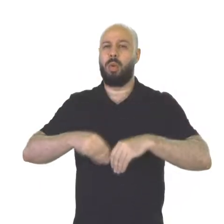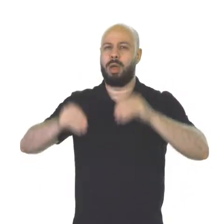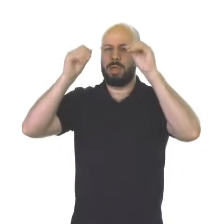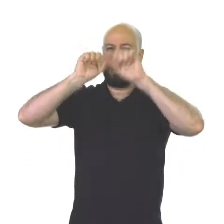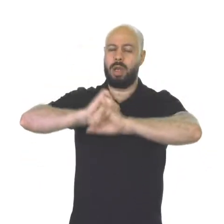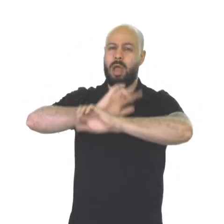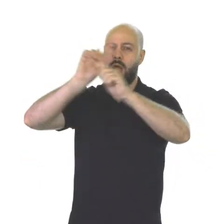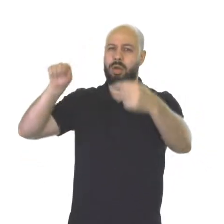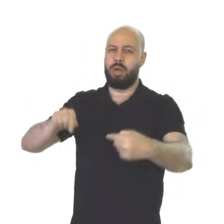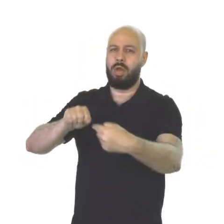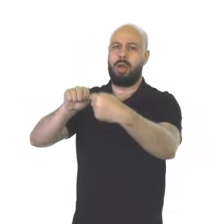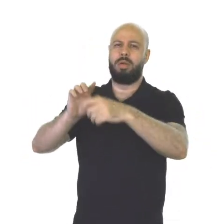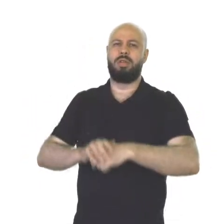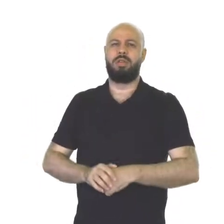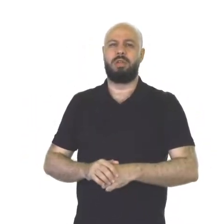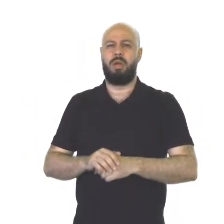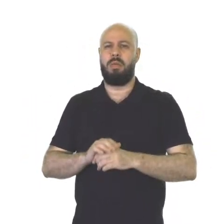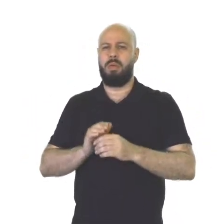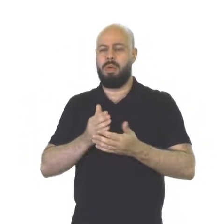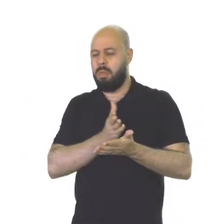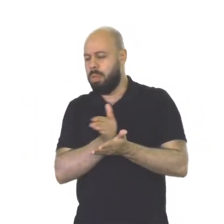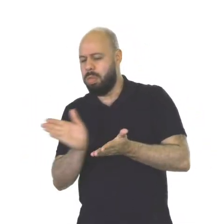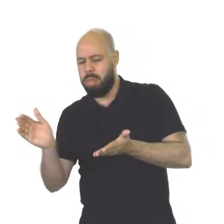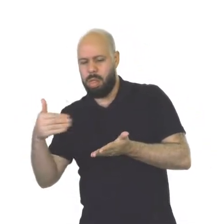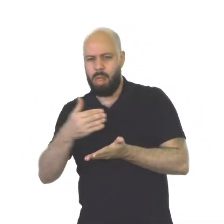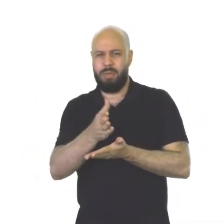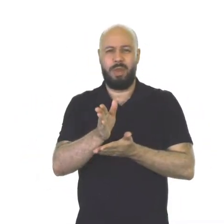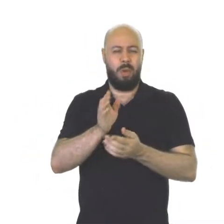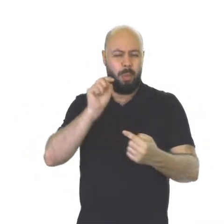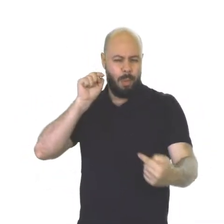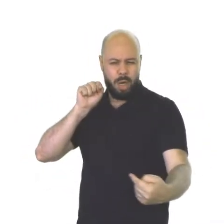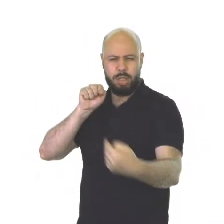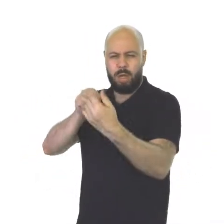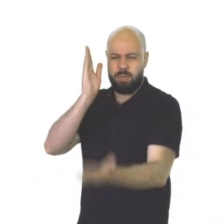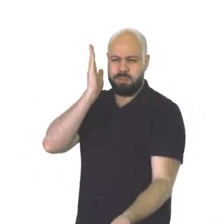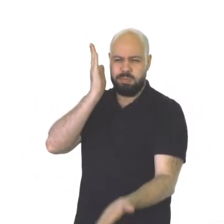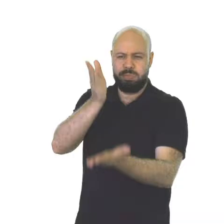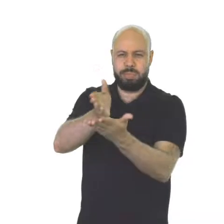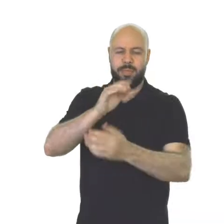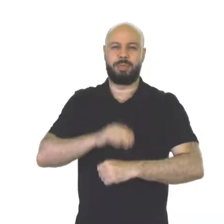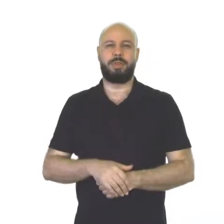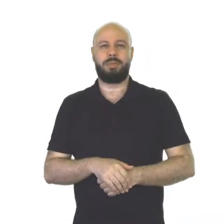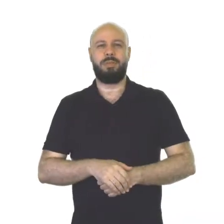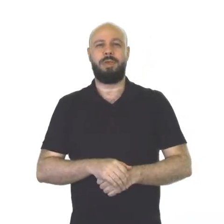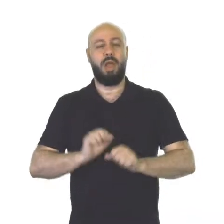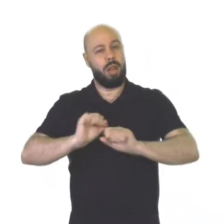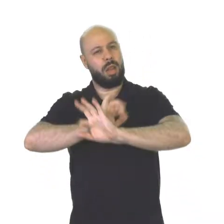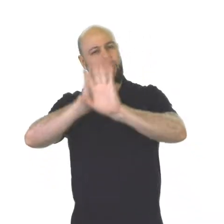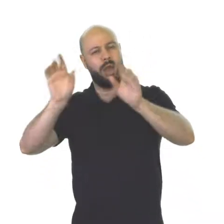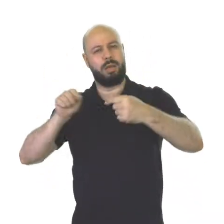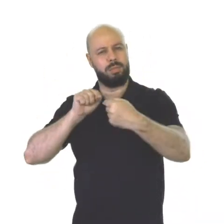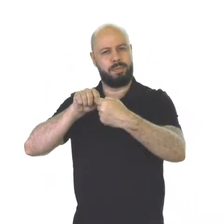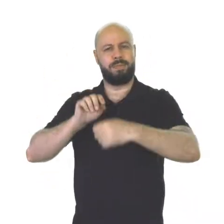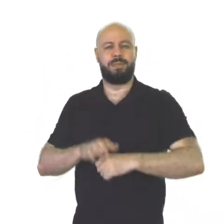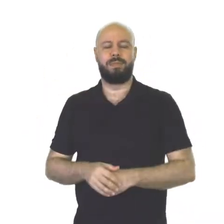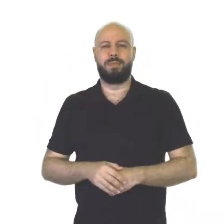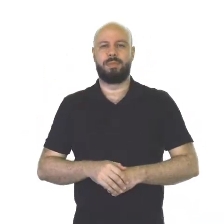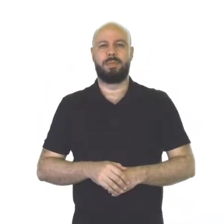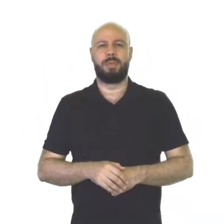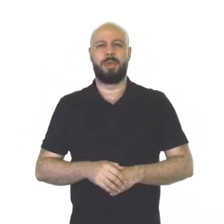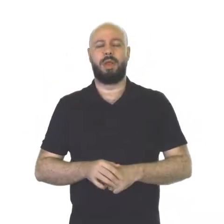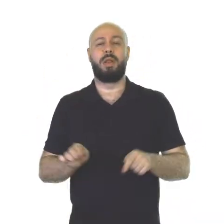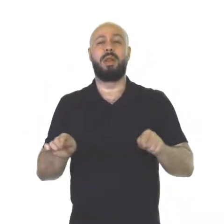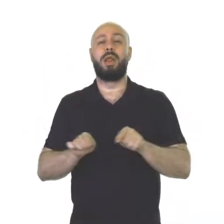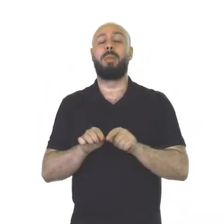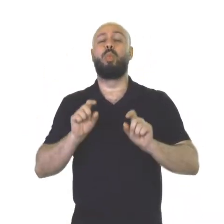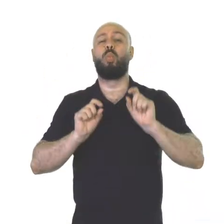e objetiva, não tem rodeios, não tem meias palavras, né? Ela é bem objetiva e clara. A veiculação dela